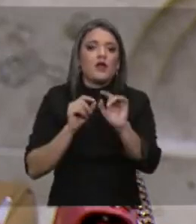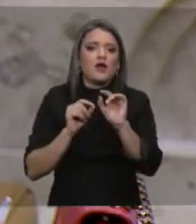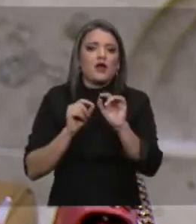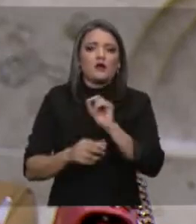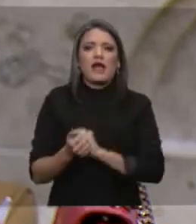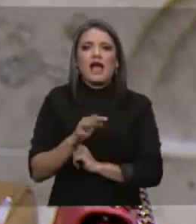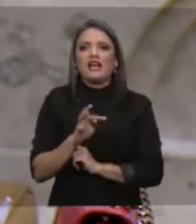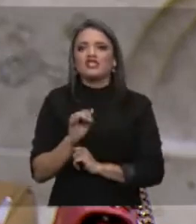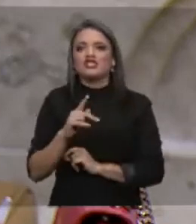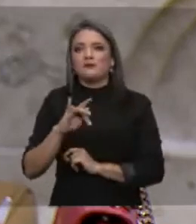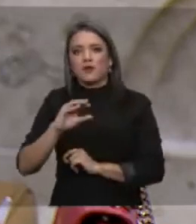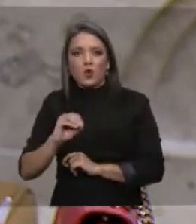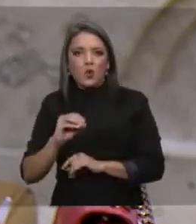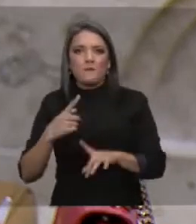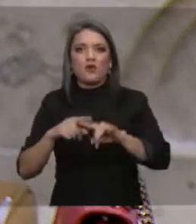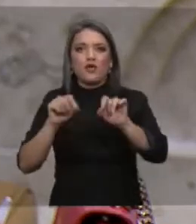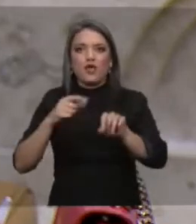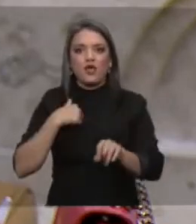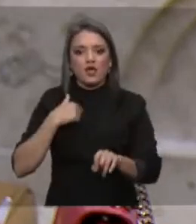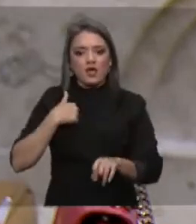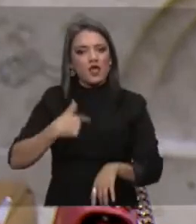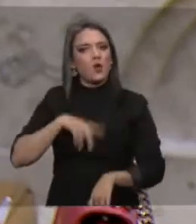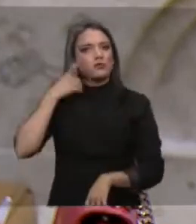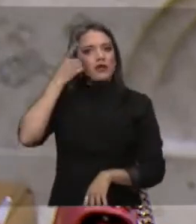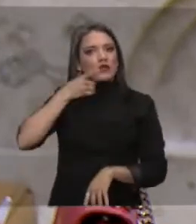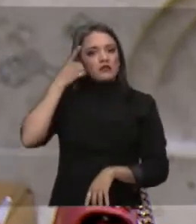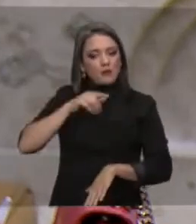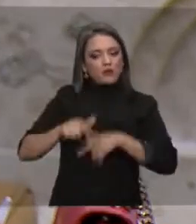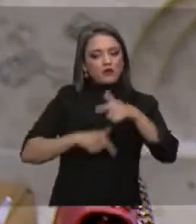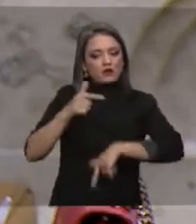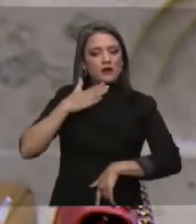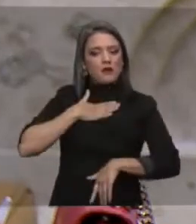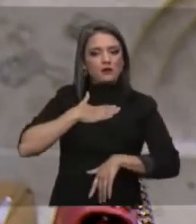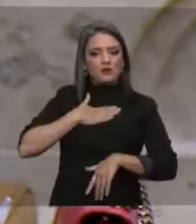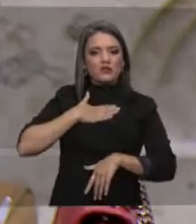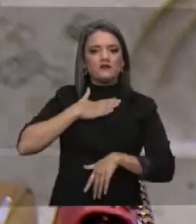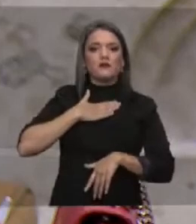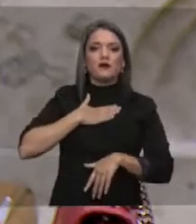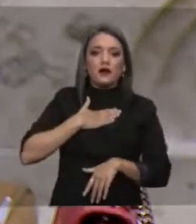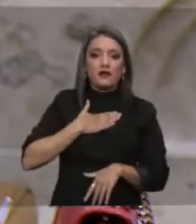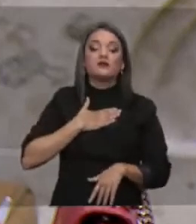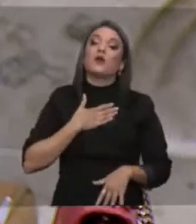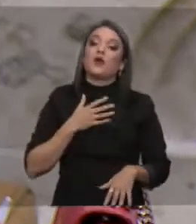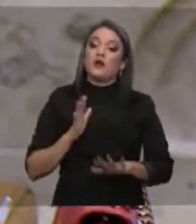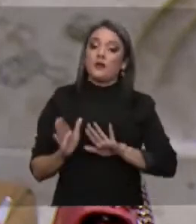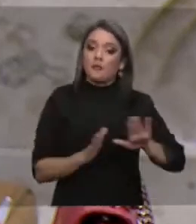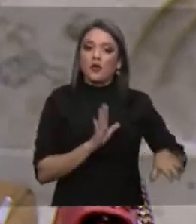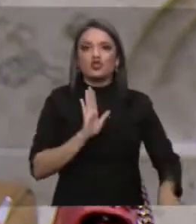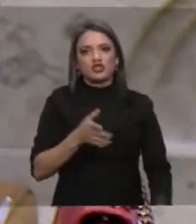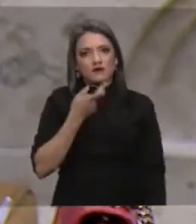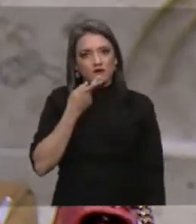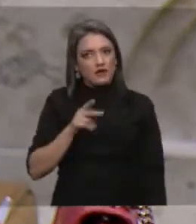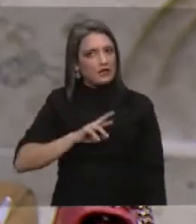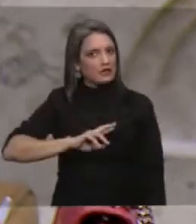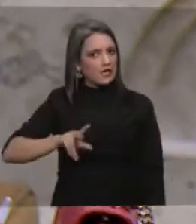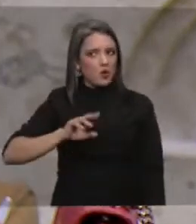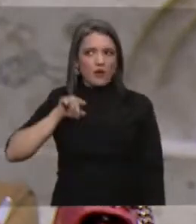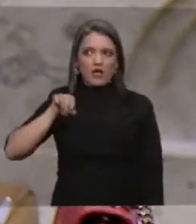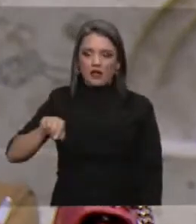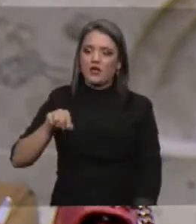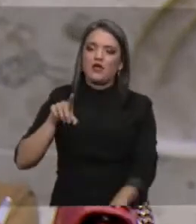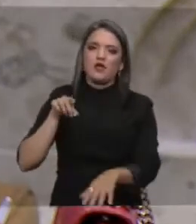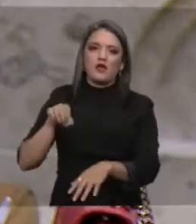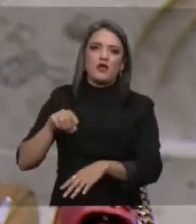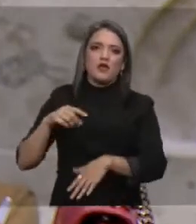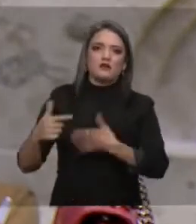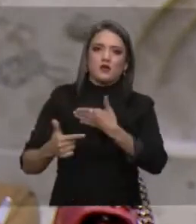pois ele estaria no exercício da função parlamentar. O que eu já afirmei no início, ele não estava no exercício das funções